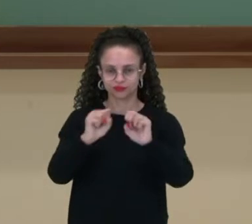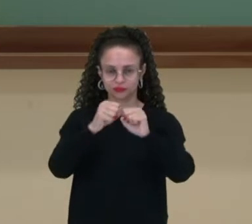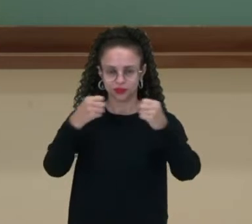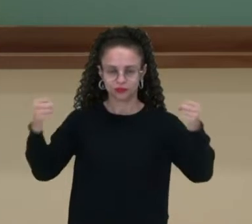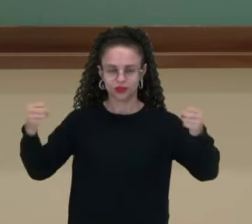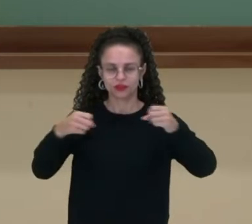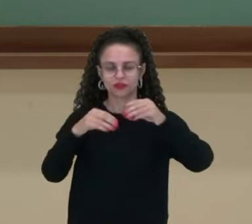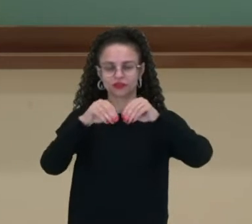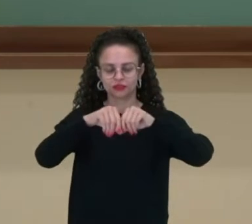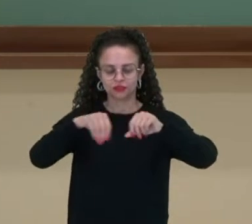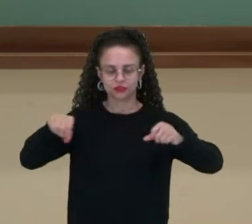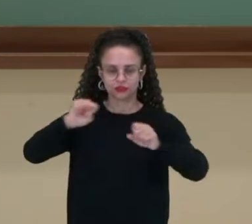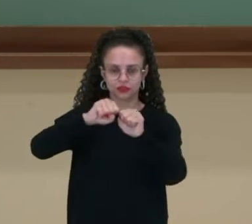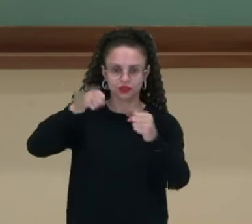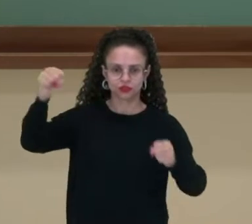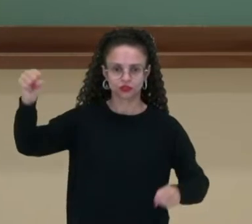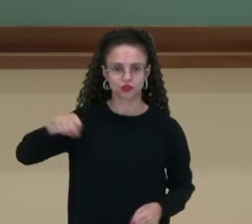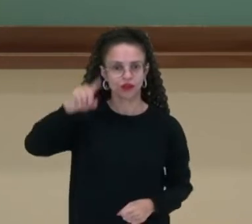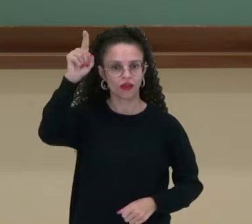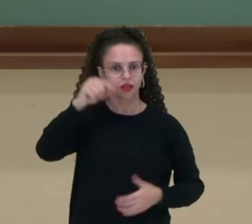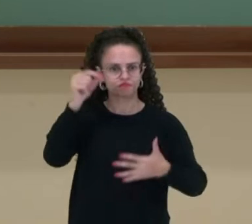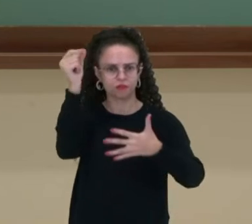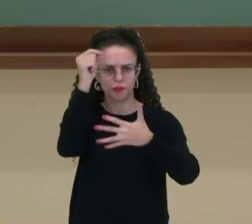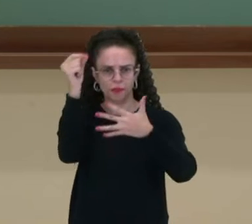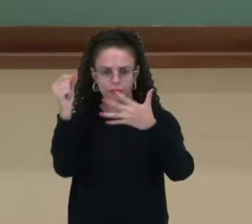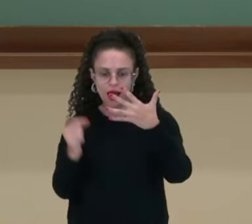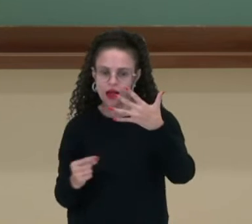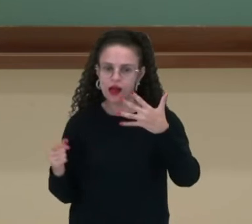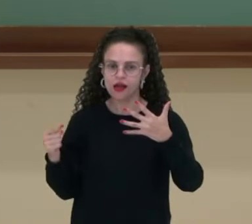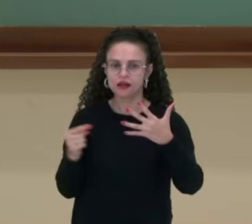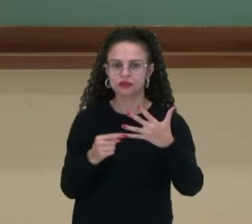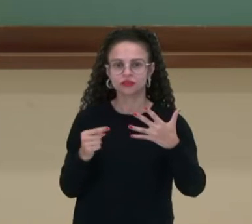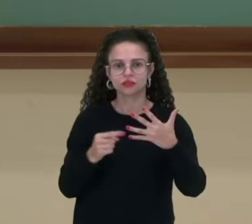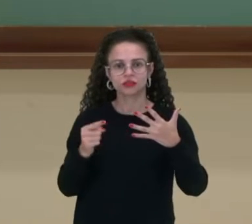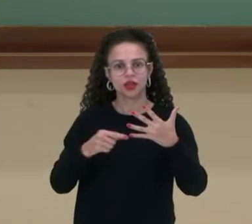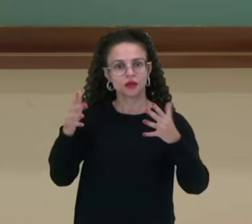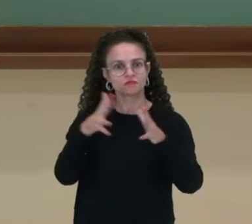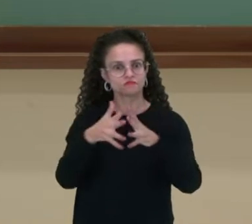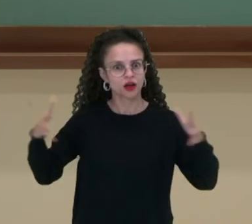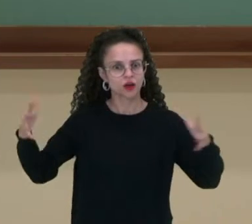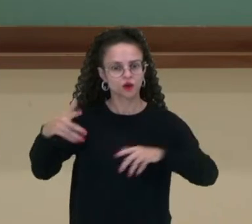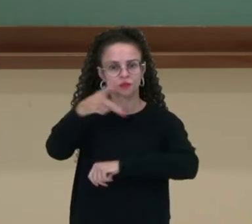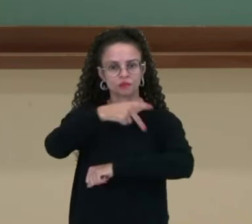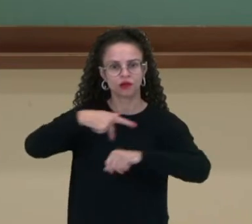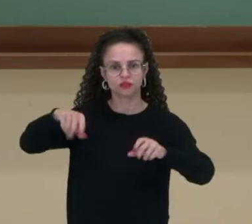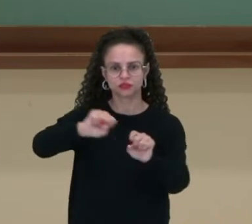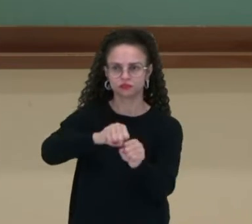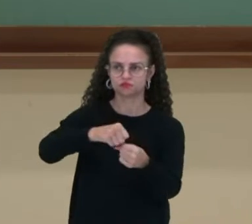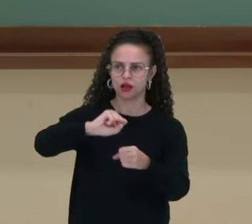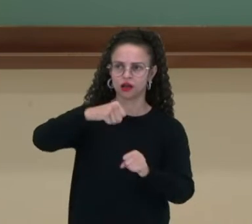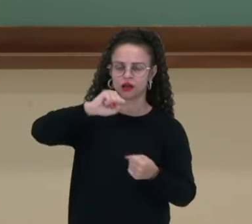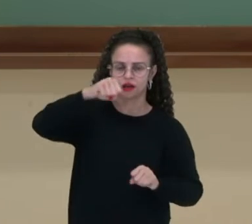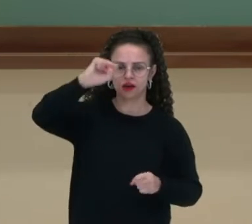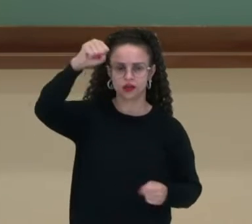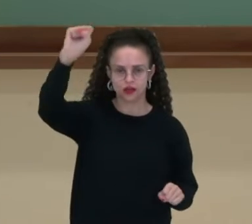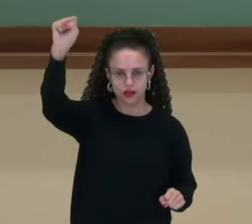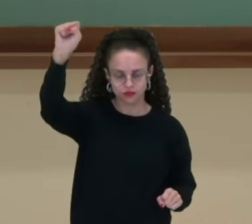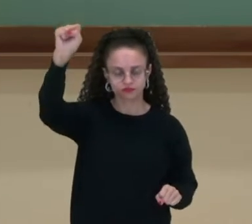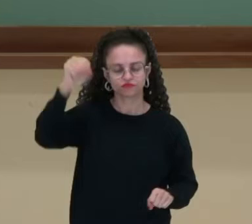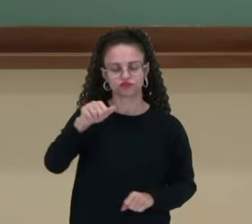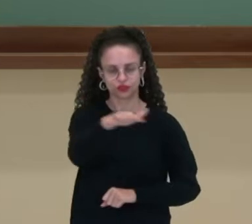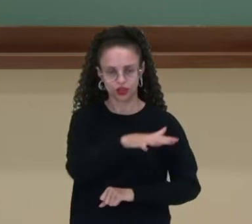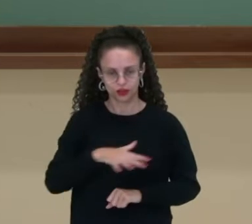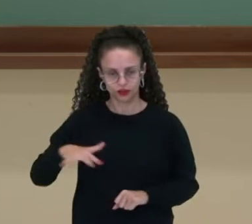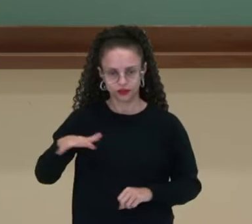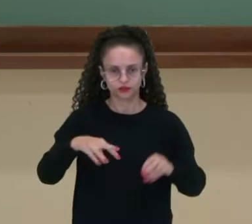país. O Brasil está em 5º lugar no ranking dos maiores países em questão de tamanho territorial, de área